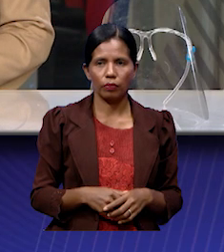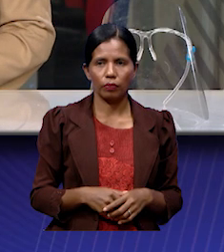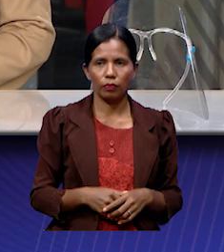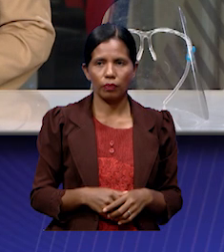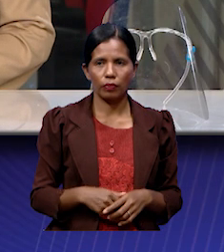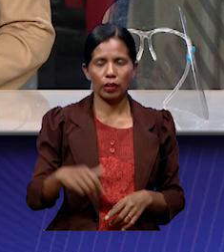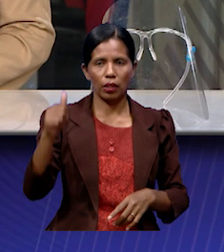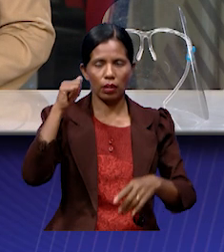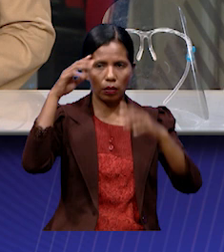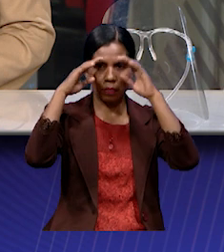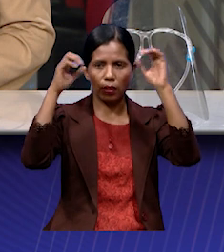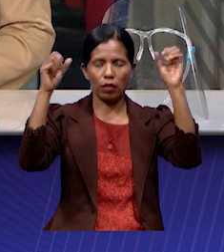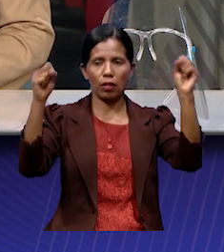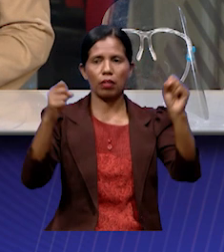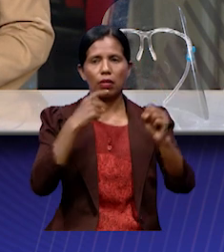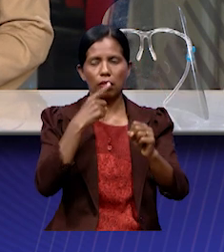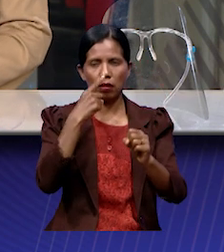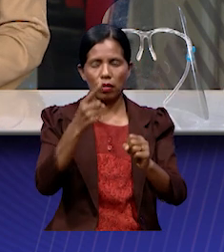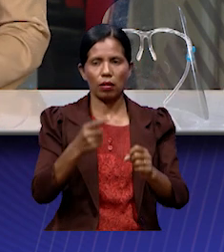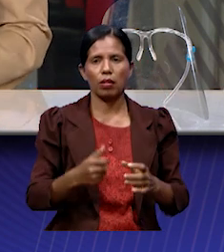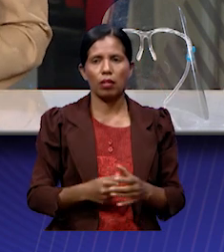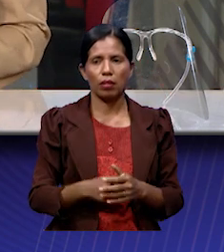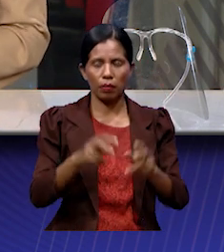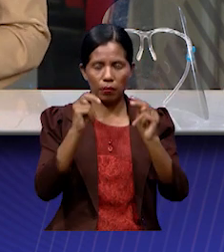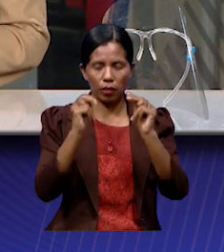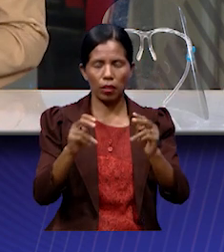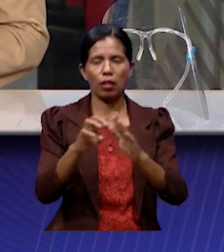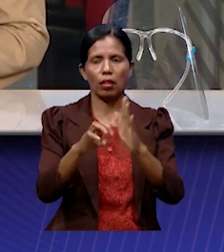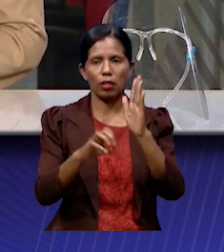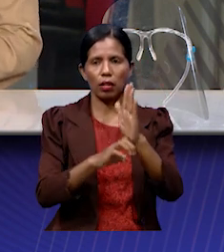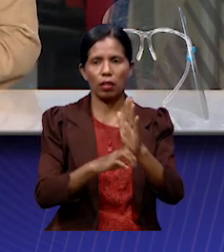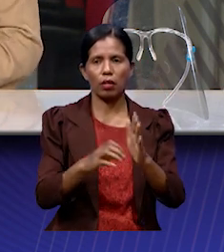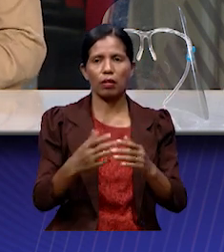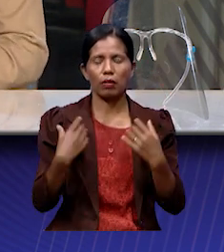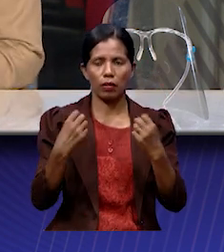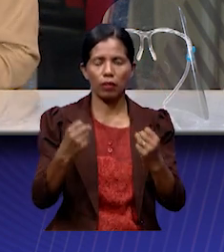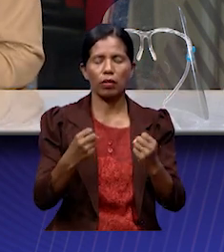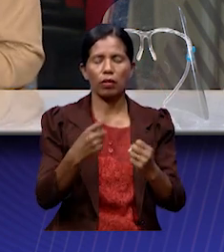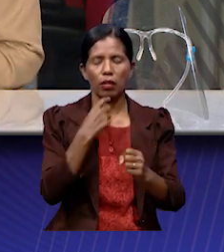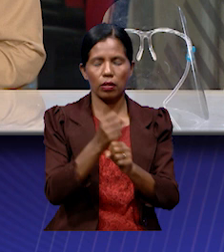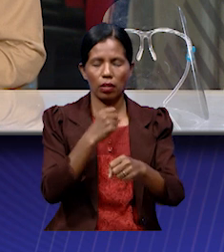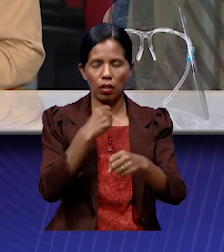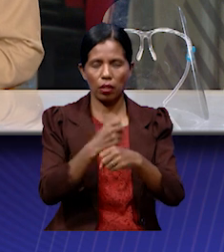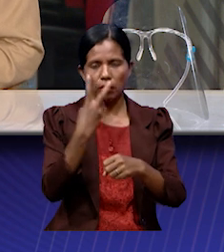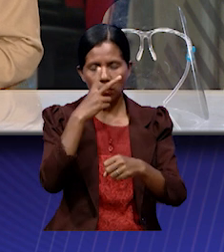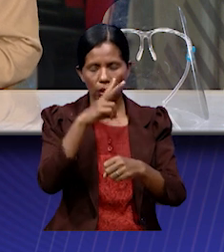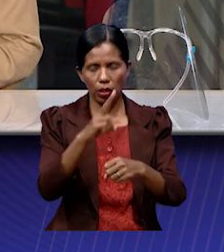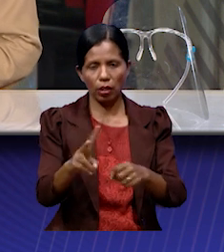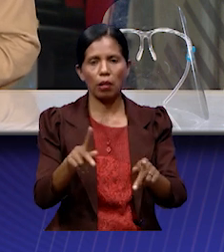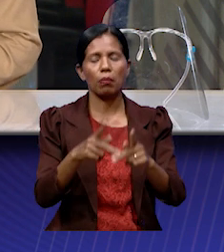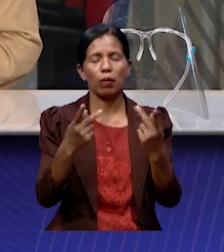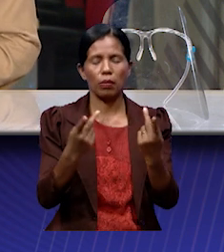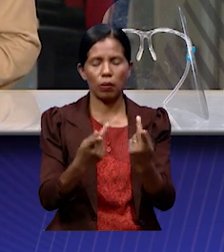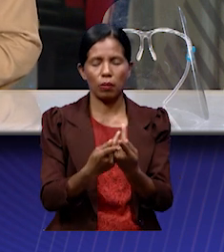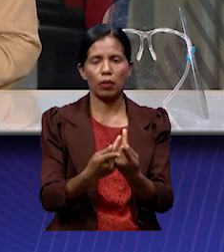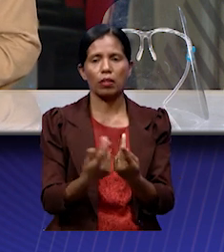Candidato Presidente da República, Antero Bendito Ateteng, precisa de Estado e da NB forte ou de halo intervenção no setor produtivo.